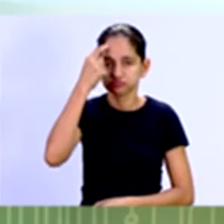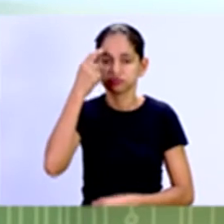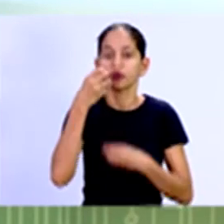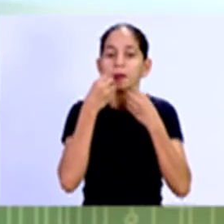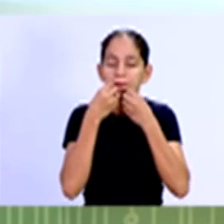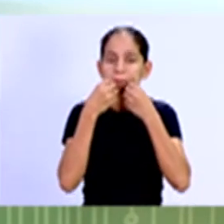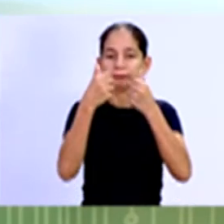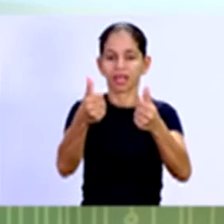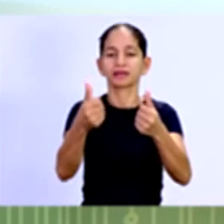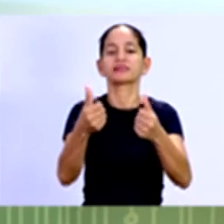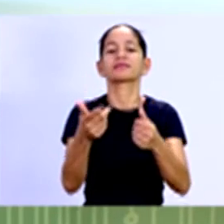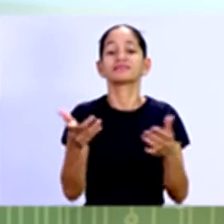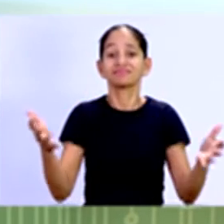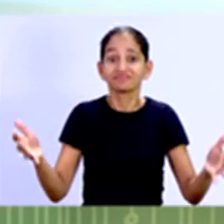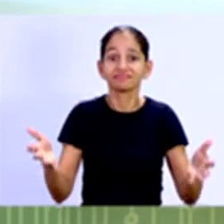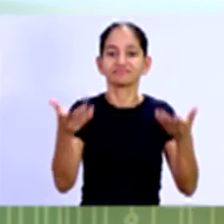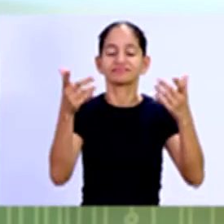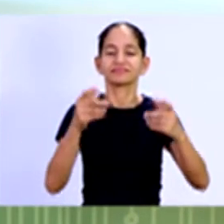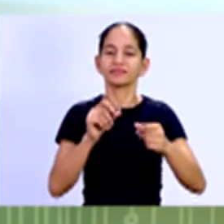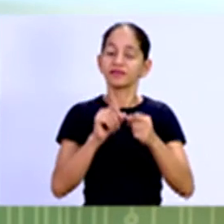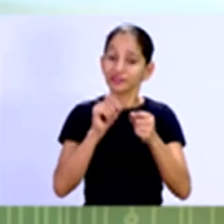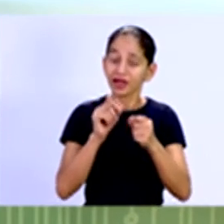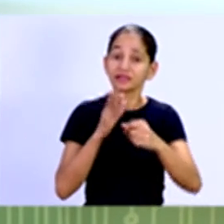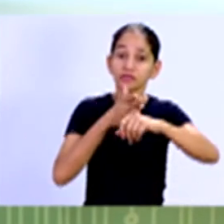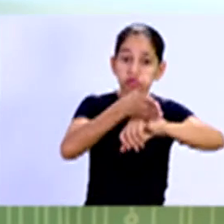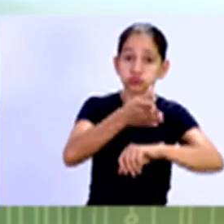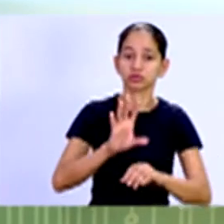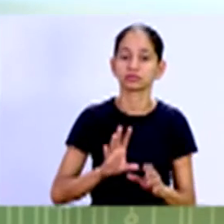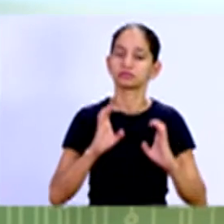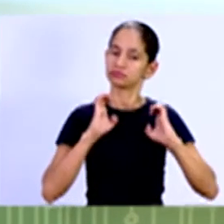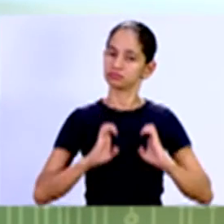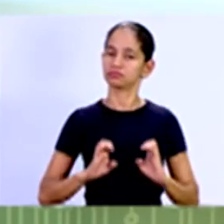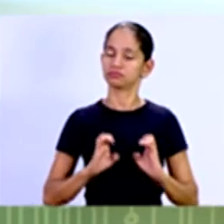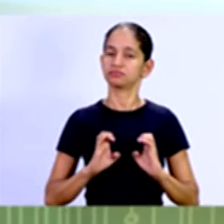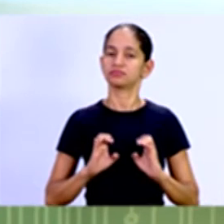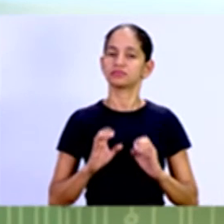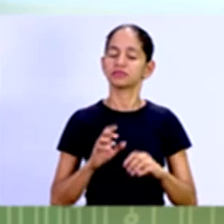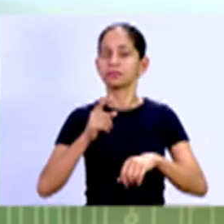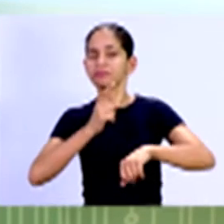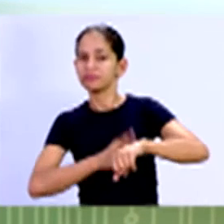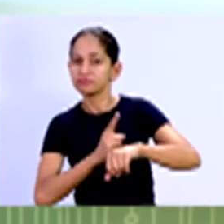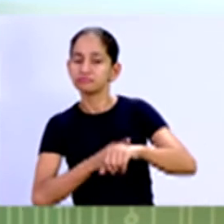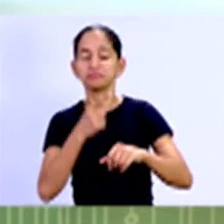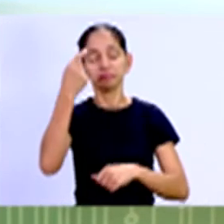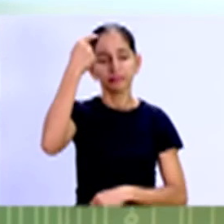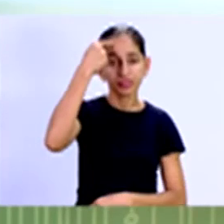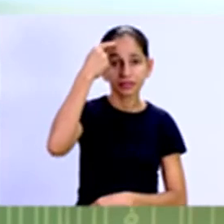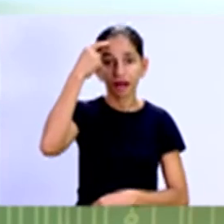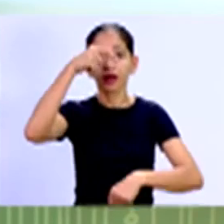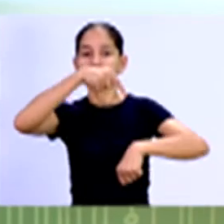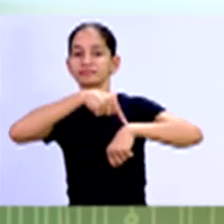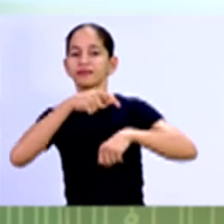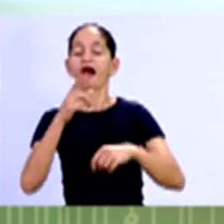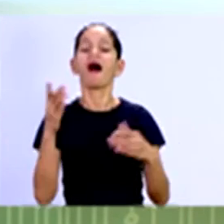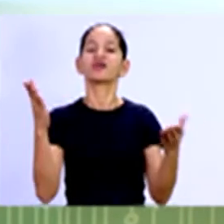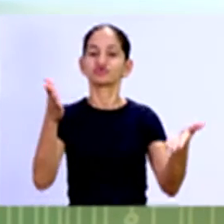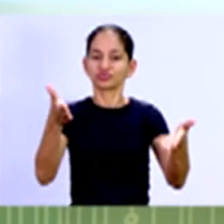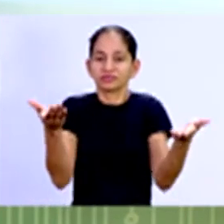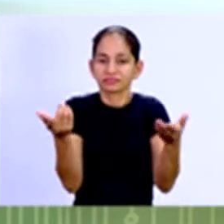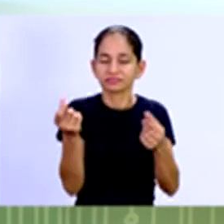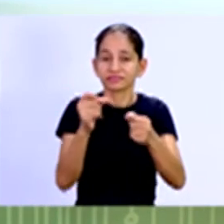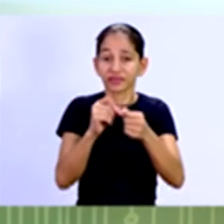realmente a reação de buscar o agir ético em todas as circunstâncias. É importante a gente saber